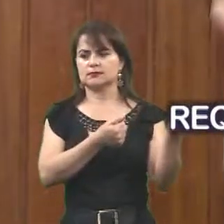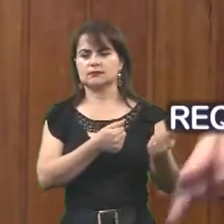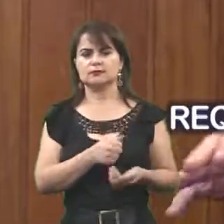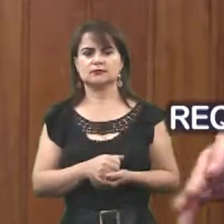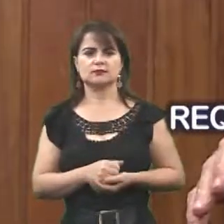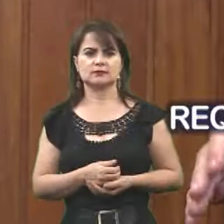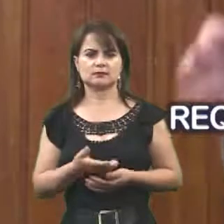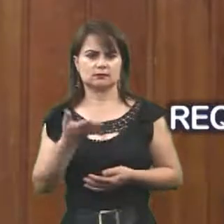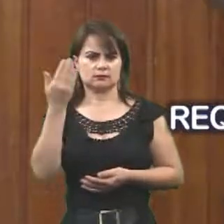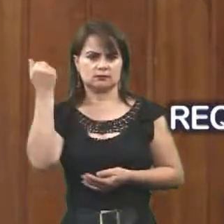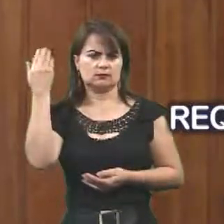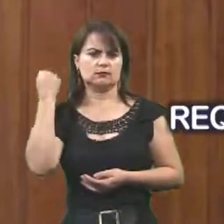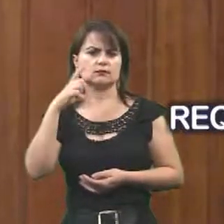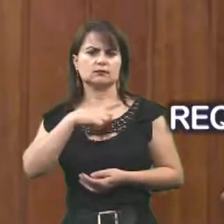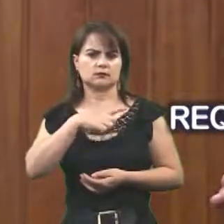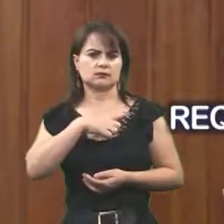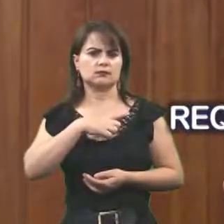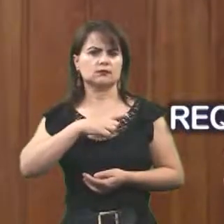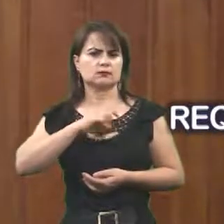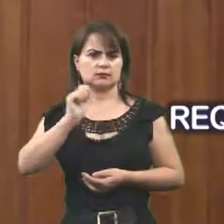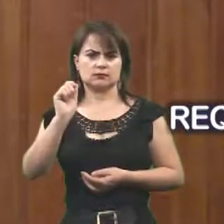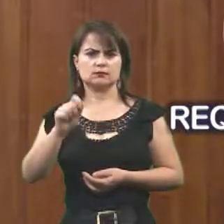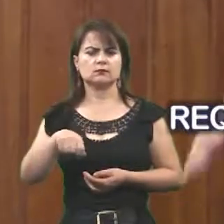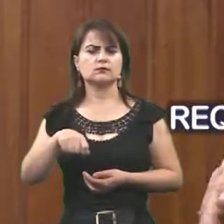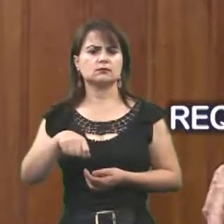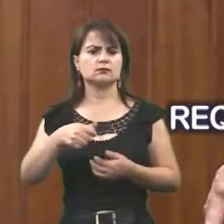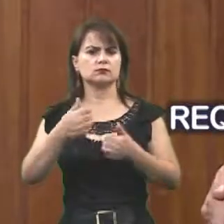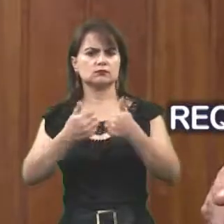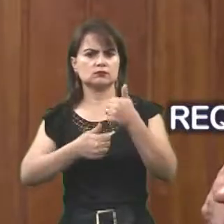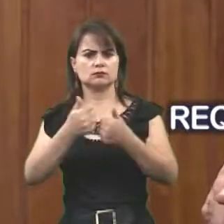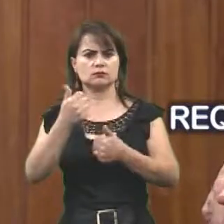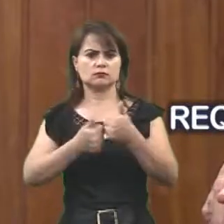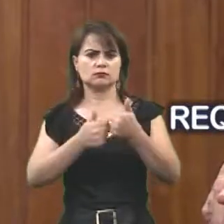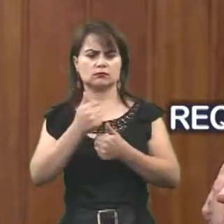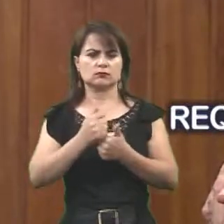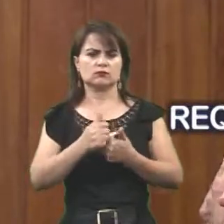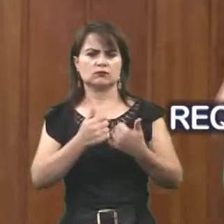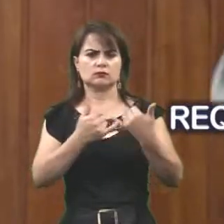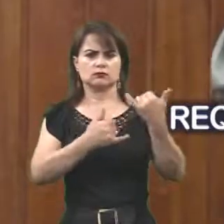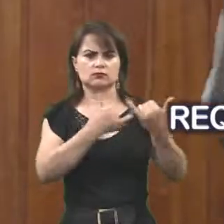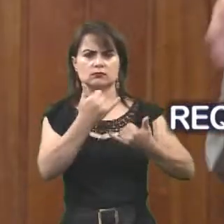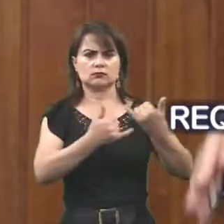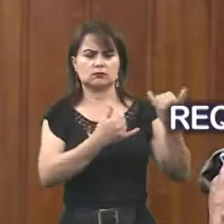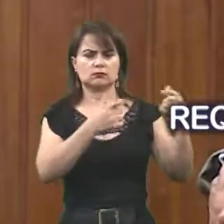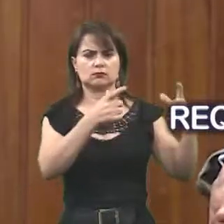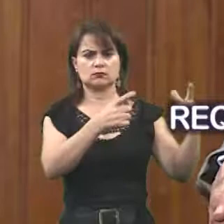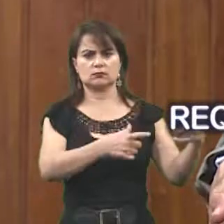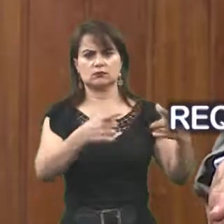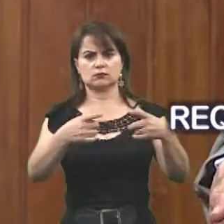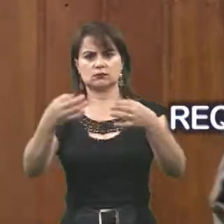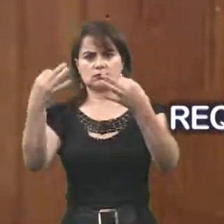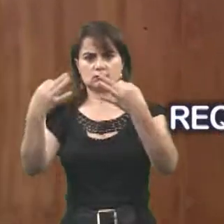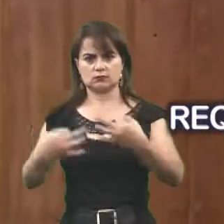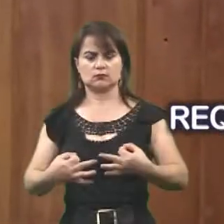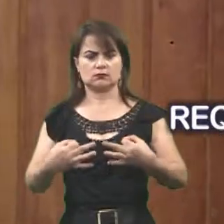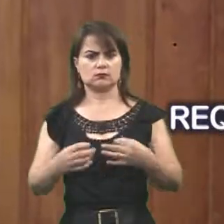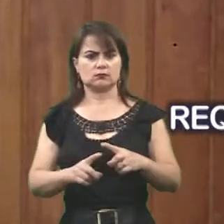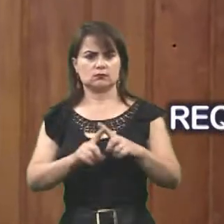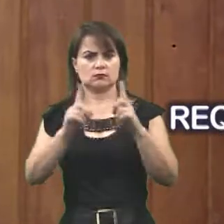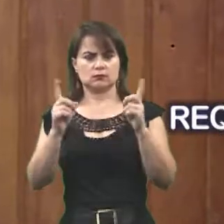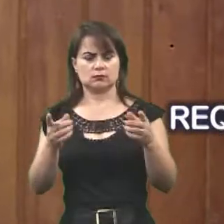de exercitar alguma coisa, um futebol, tudo mais. Hoje não há isto na grande maioria das ali, principalmente